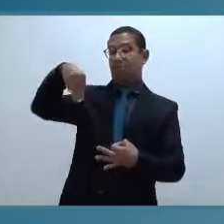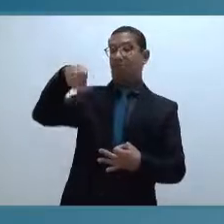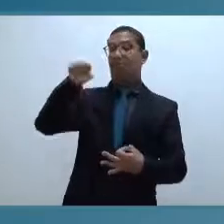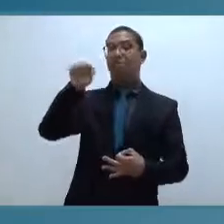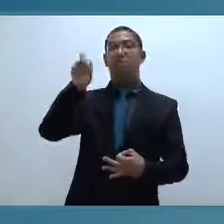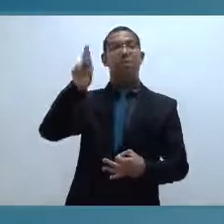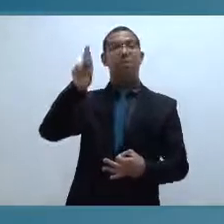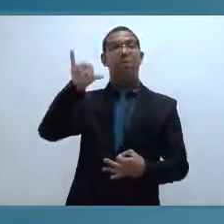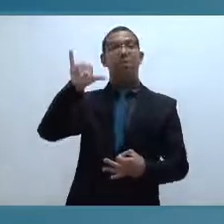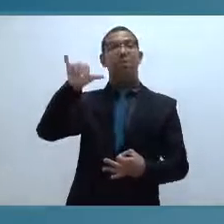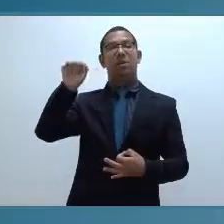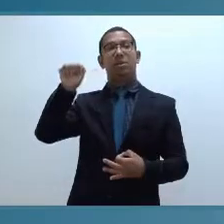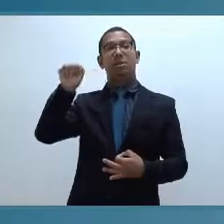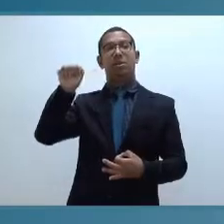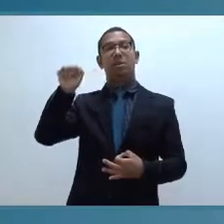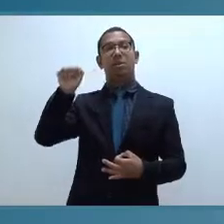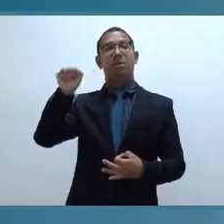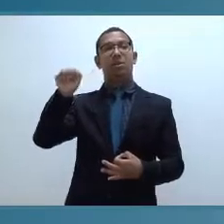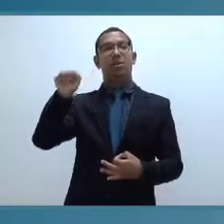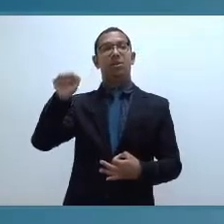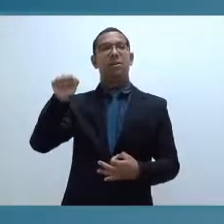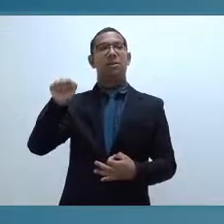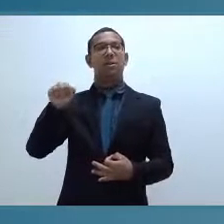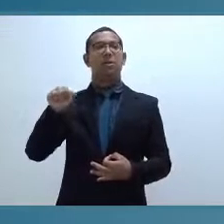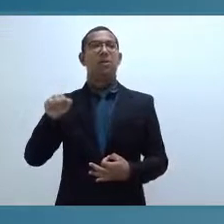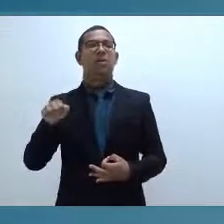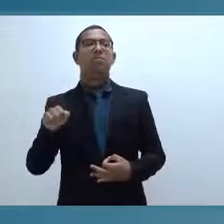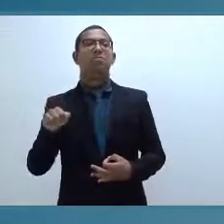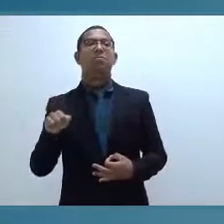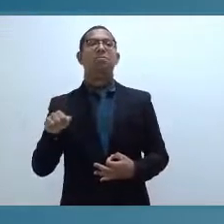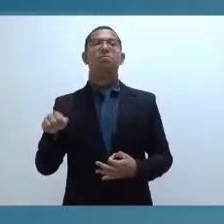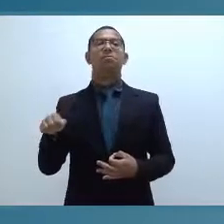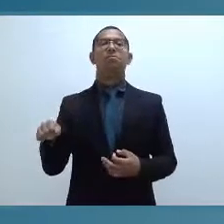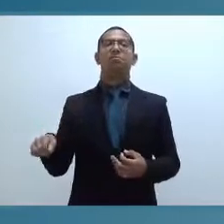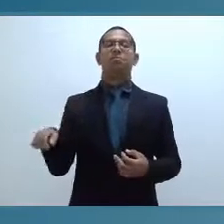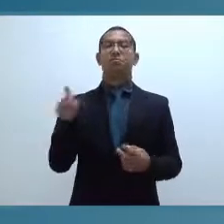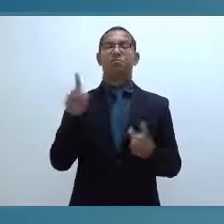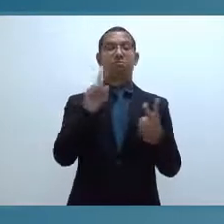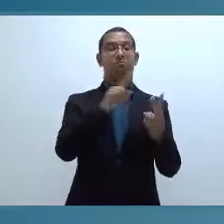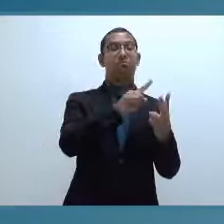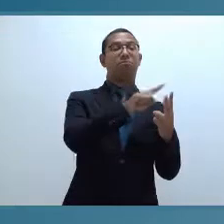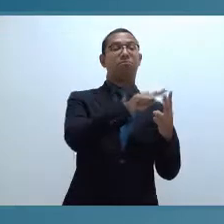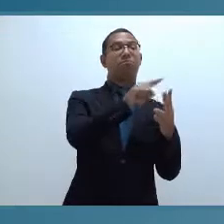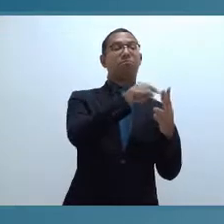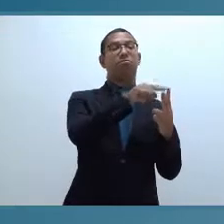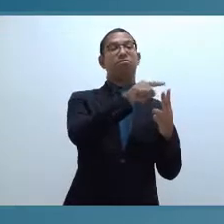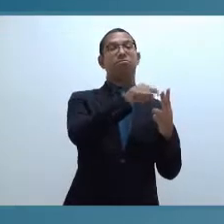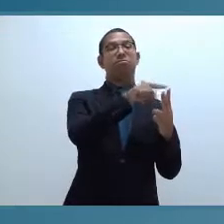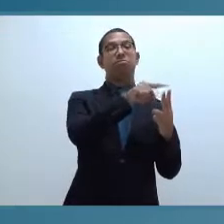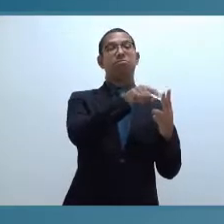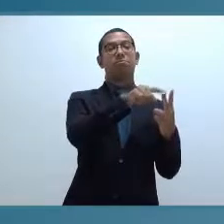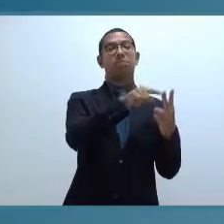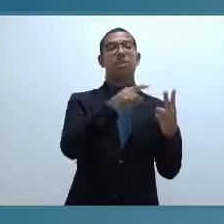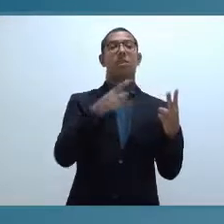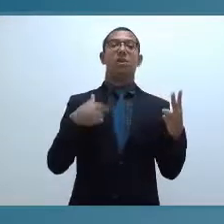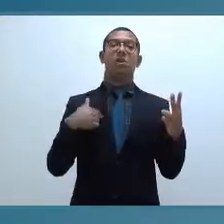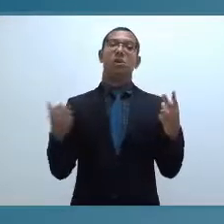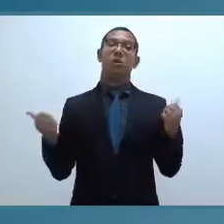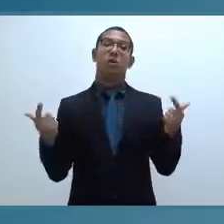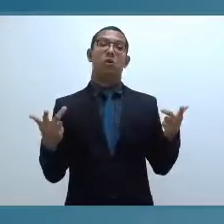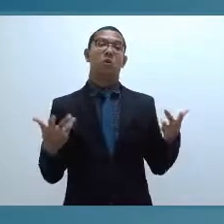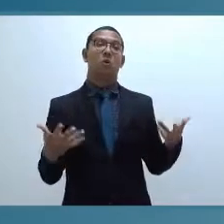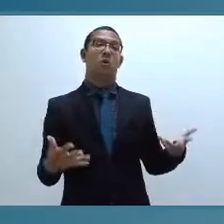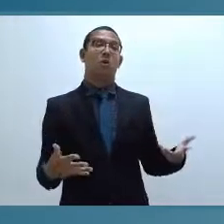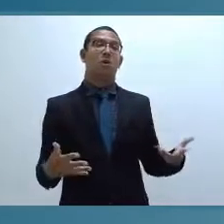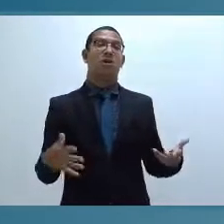se a corregedora refluir no acompanhando o desembargador Constantino e justificando que a